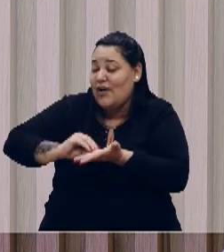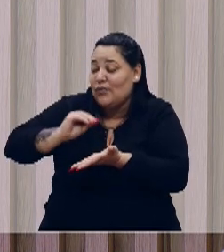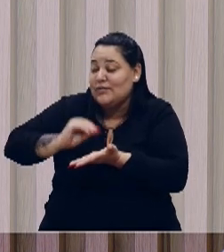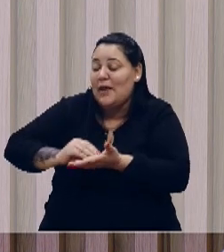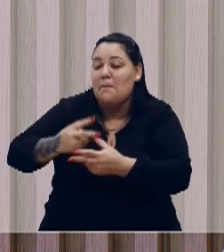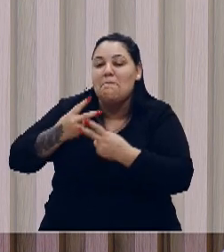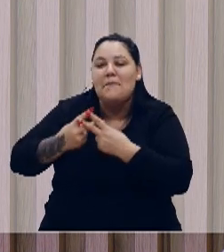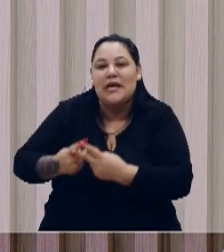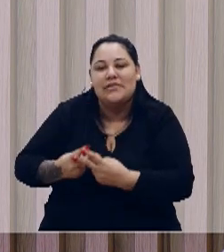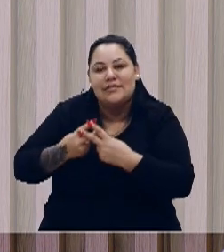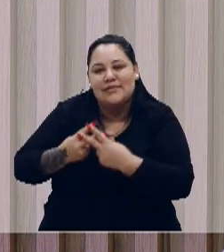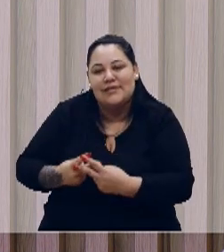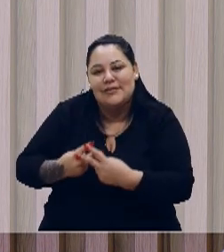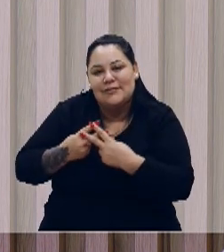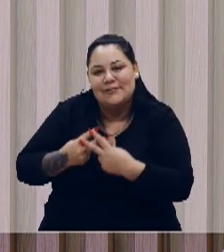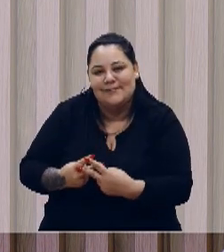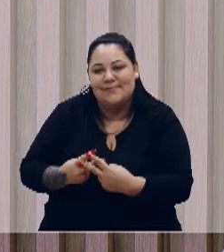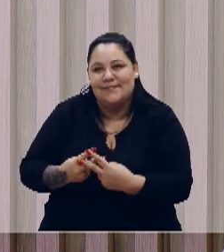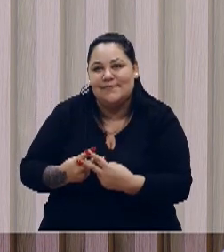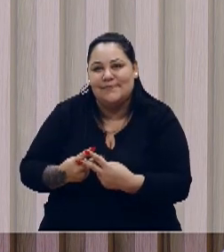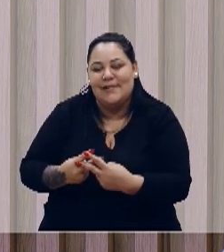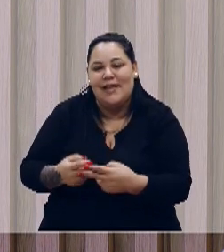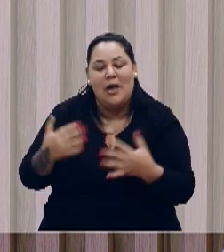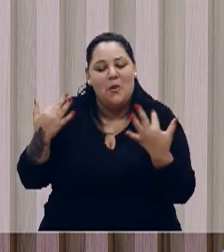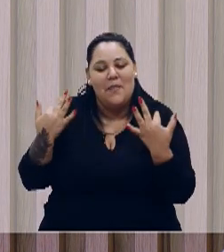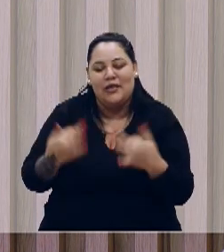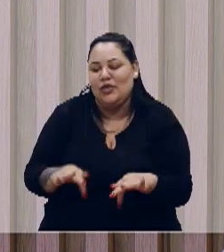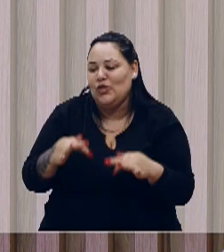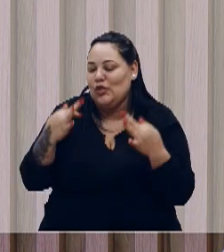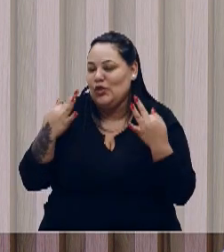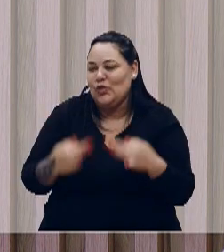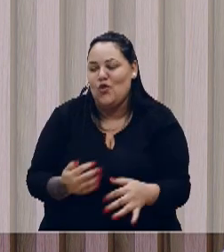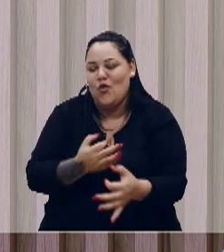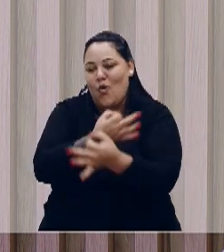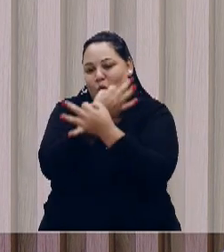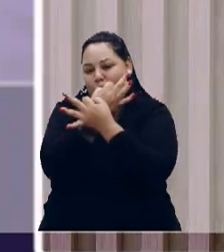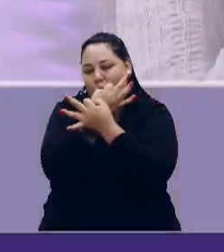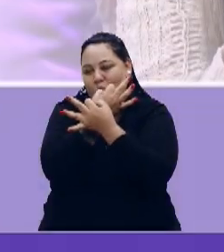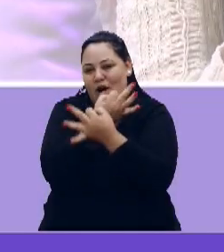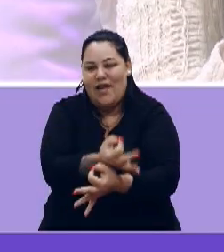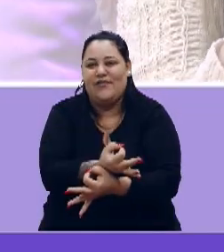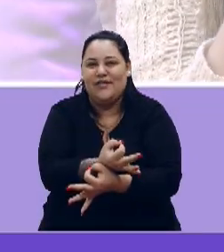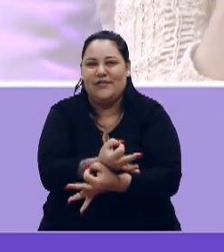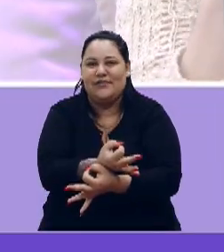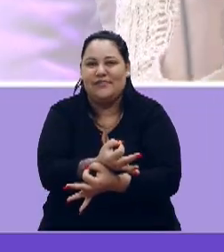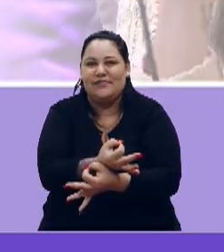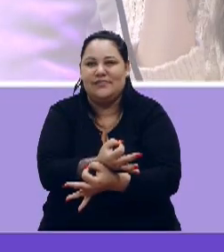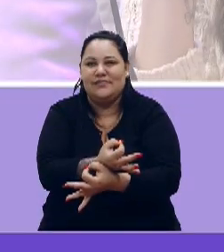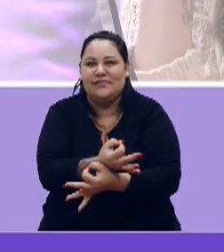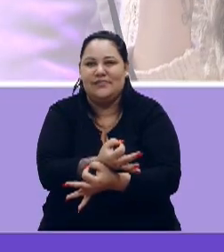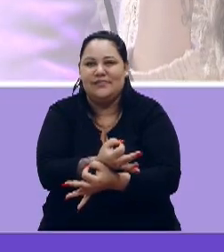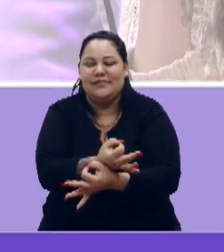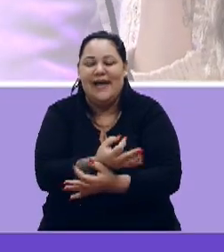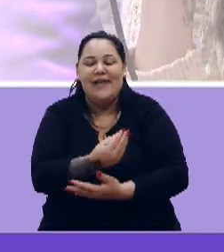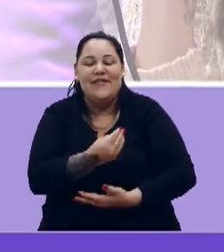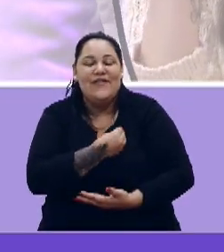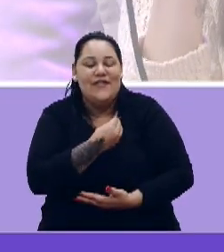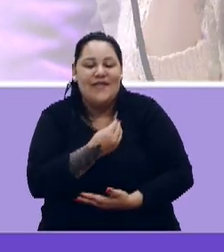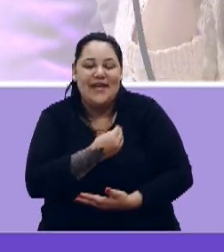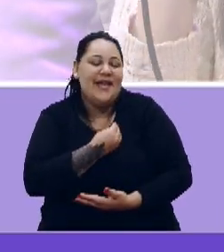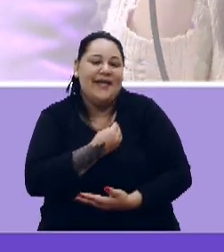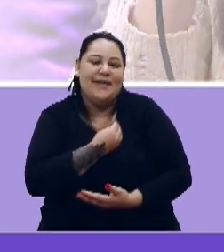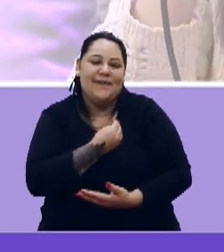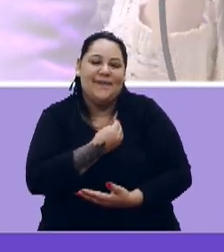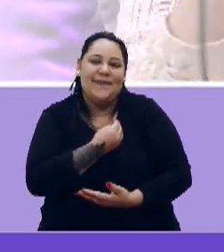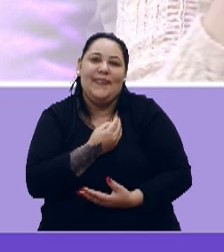É isso, assim, é uma dor insuportável, é quase insalubre viver essa dor, né? Viver